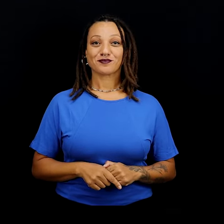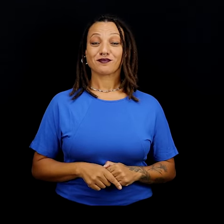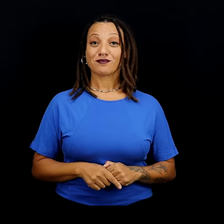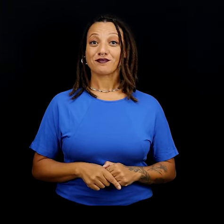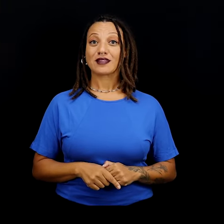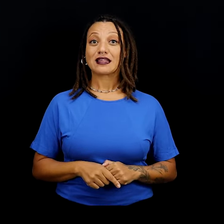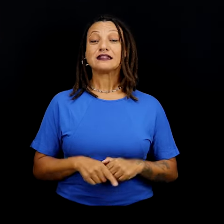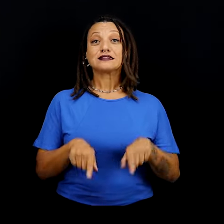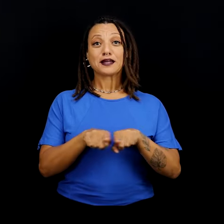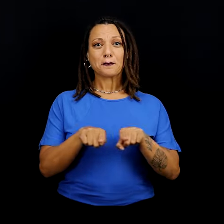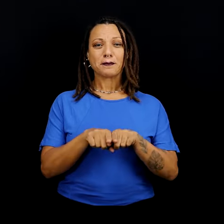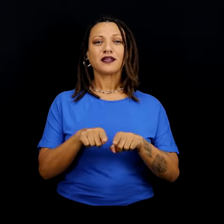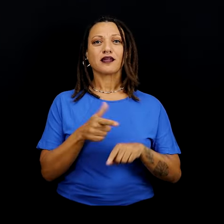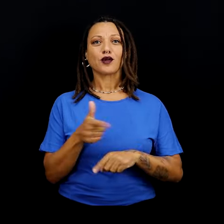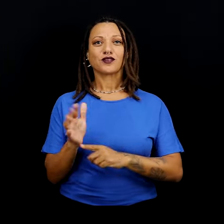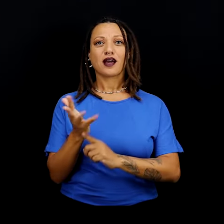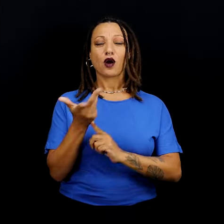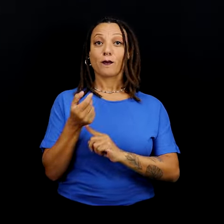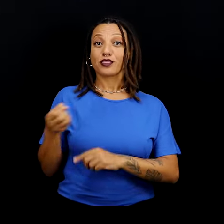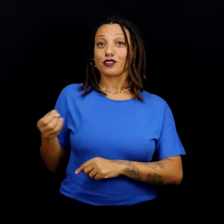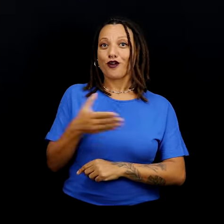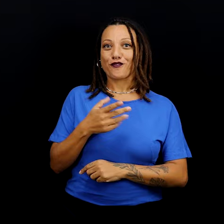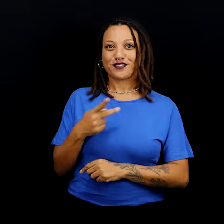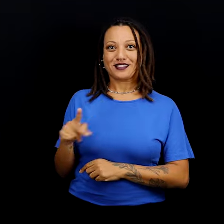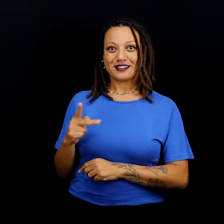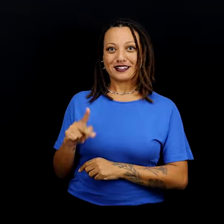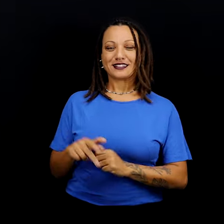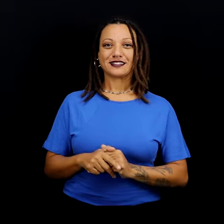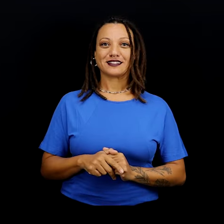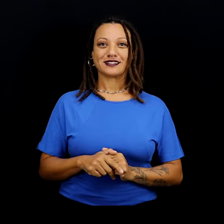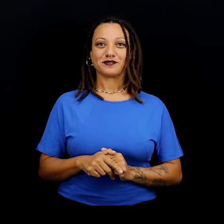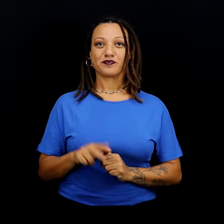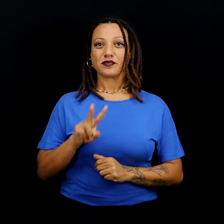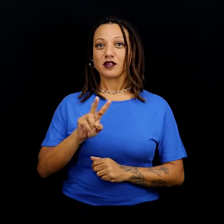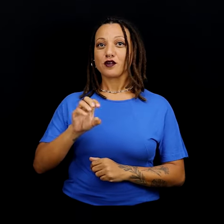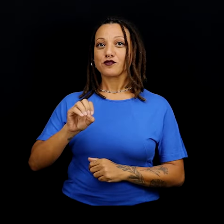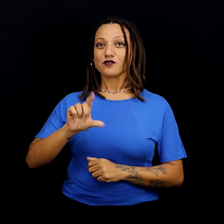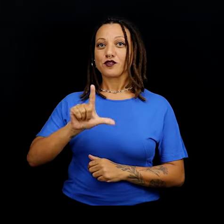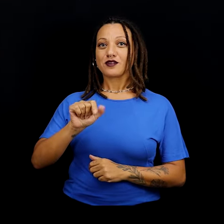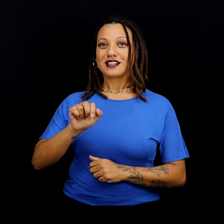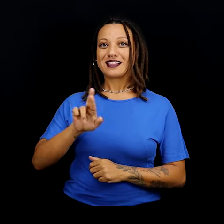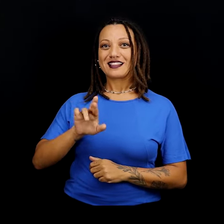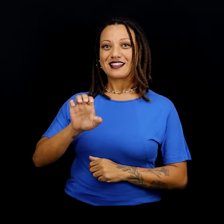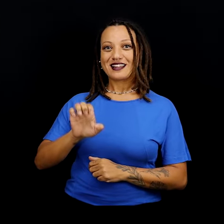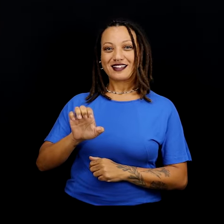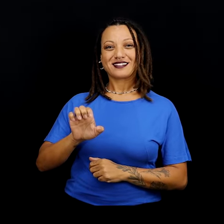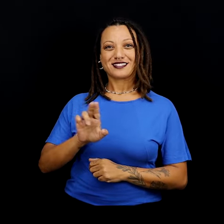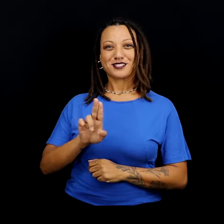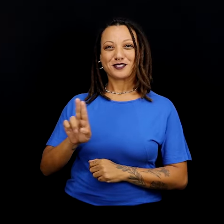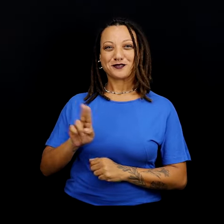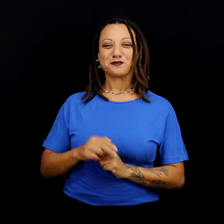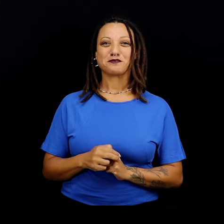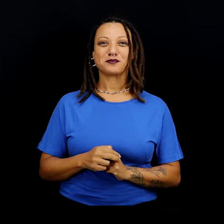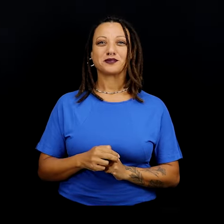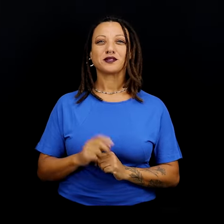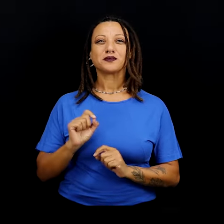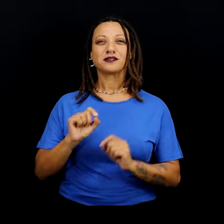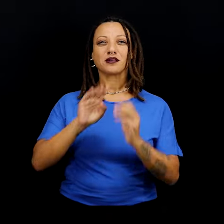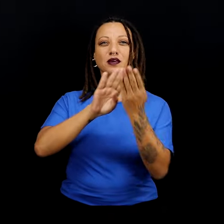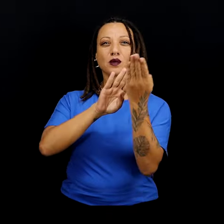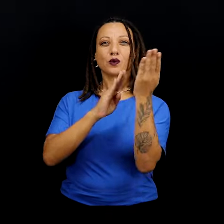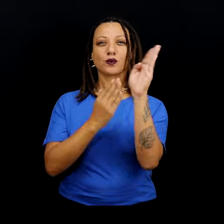No primeiro andar tem uma obra que é uma obra inédita dele, que é chamada Volare, que são